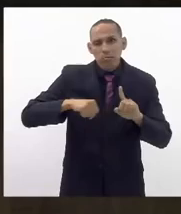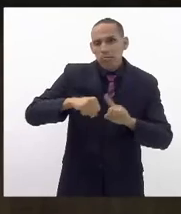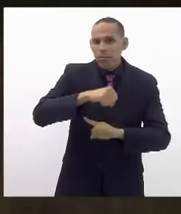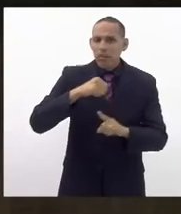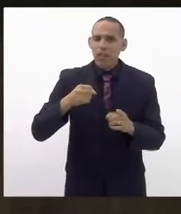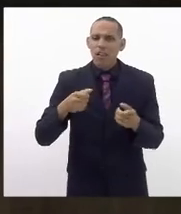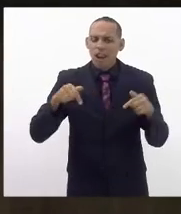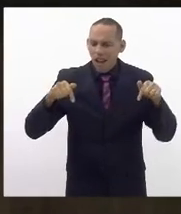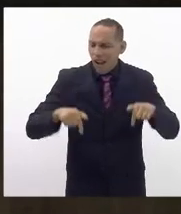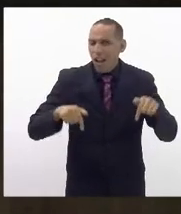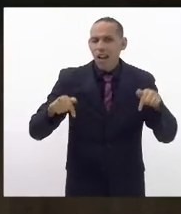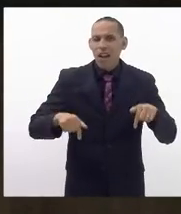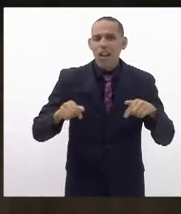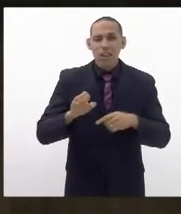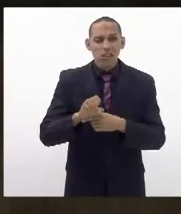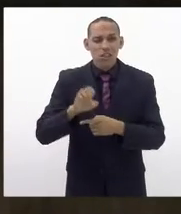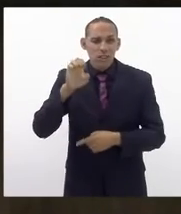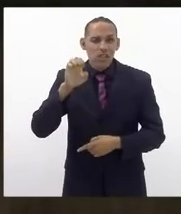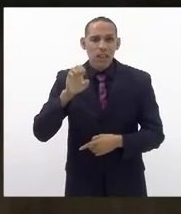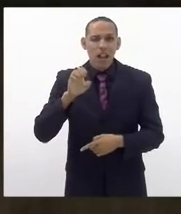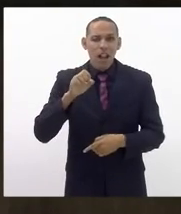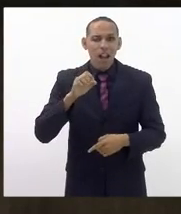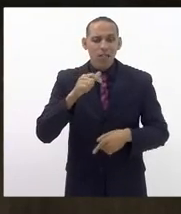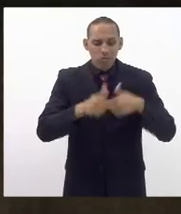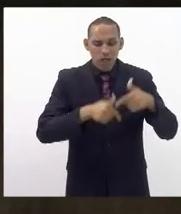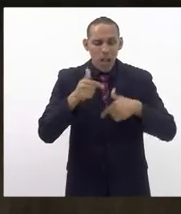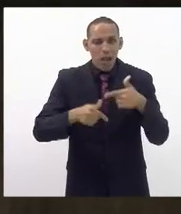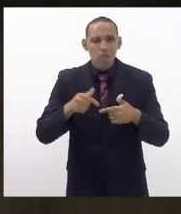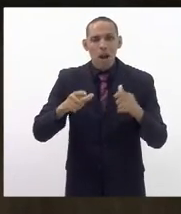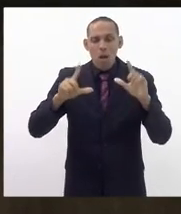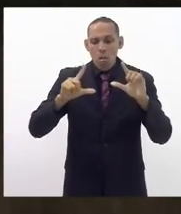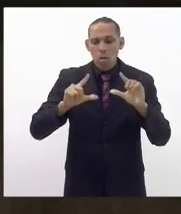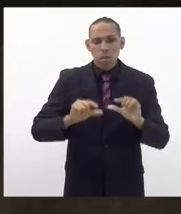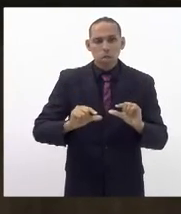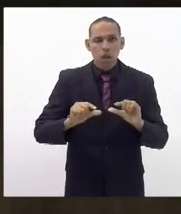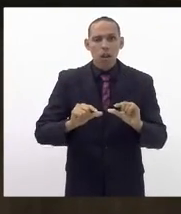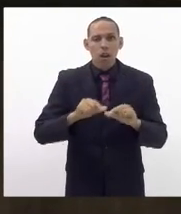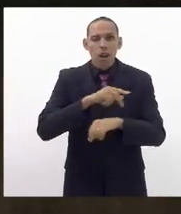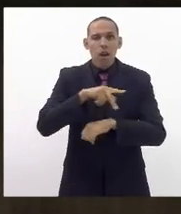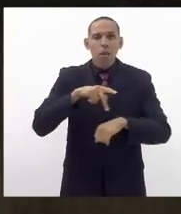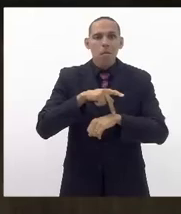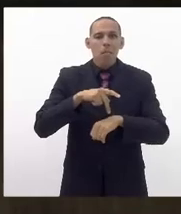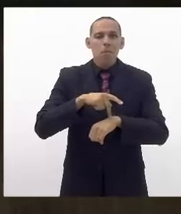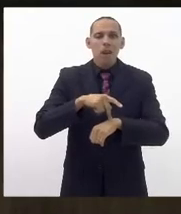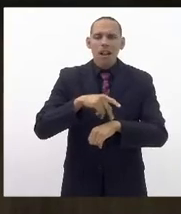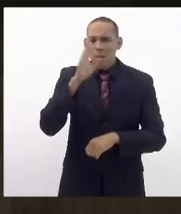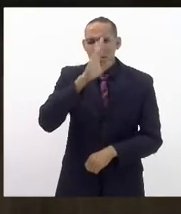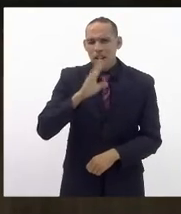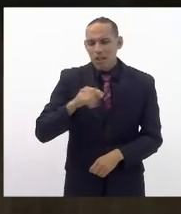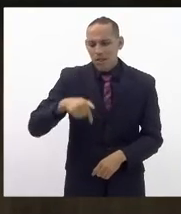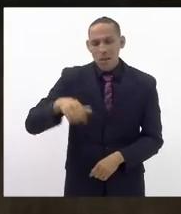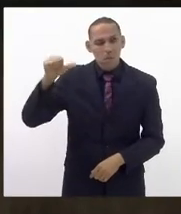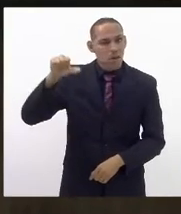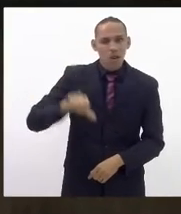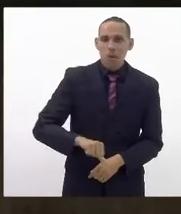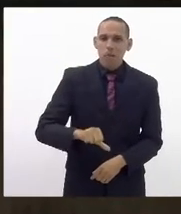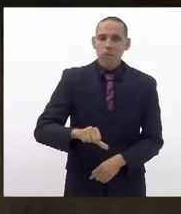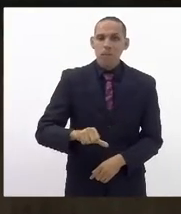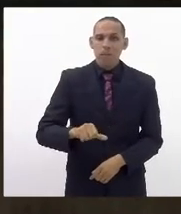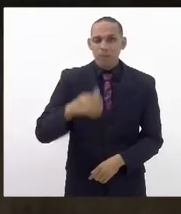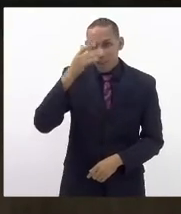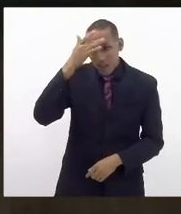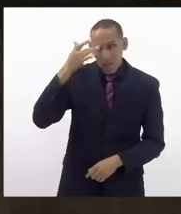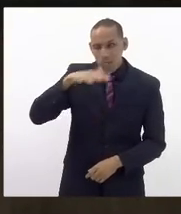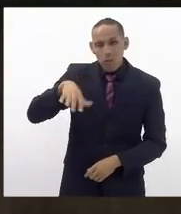que tem o pior saldo de empregos do Brasil, a realidade é que muitos estudantes que não comiam na escola